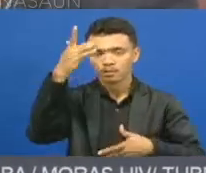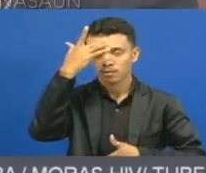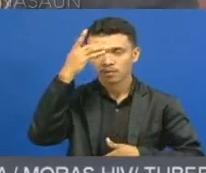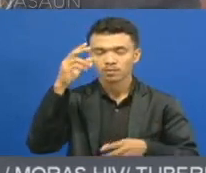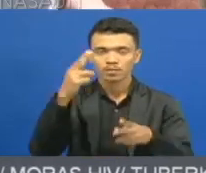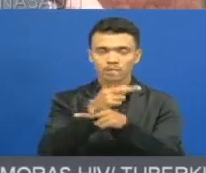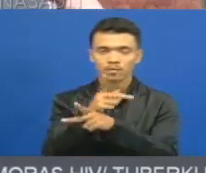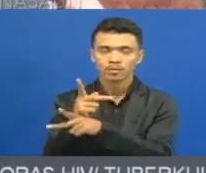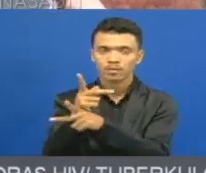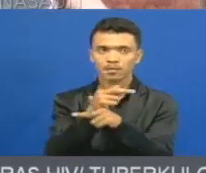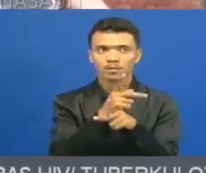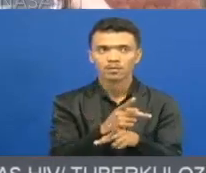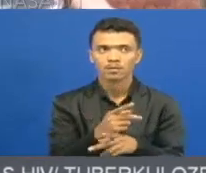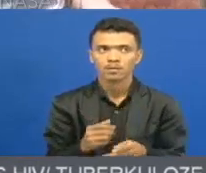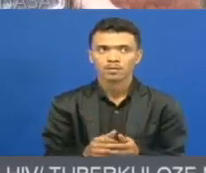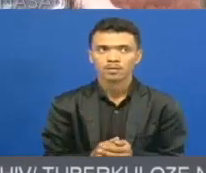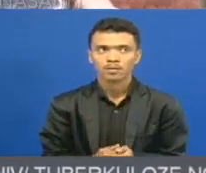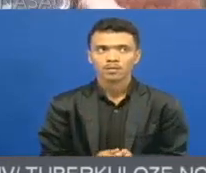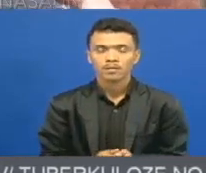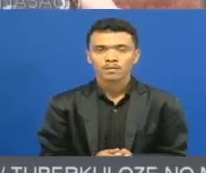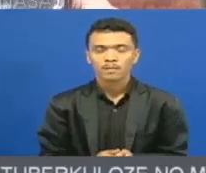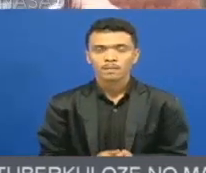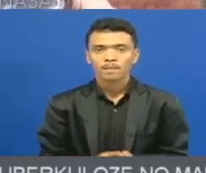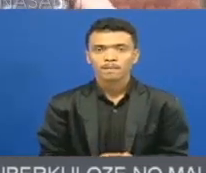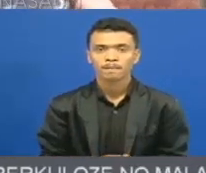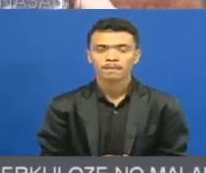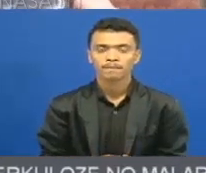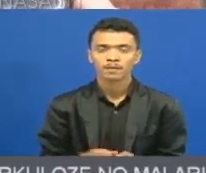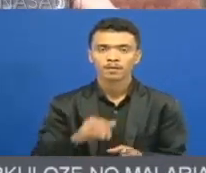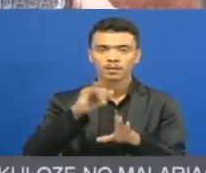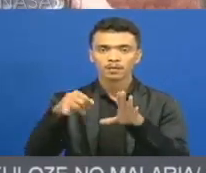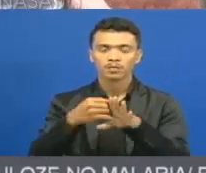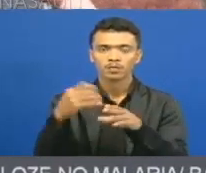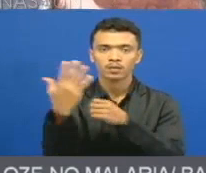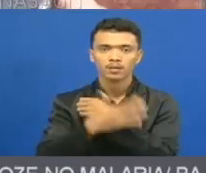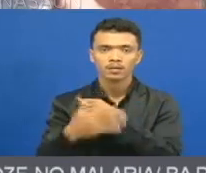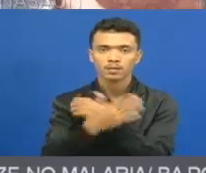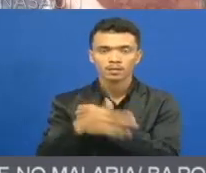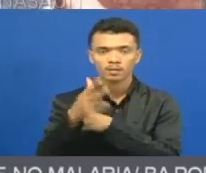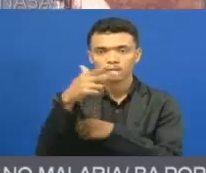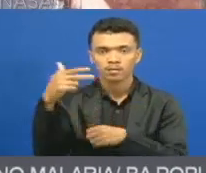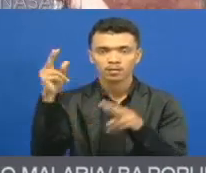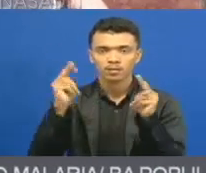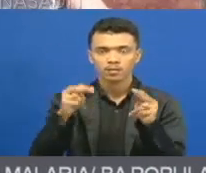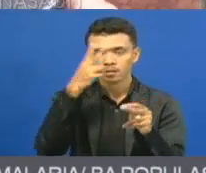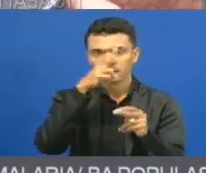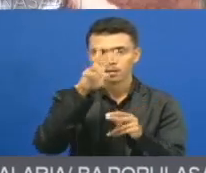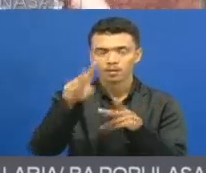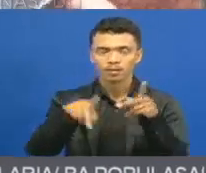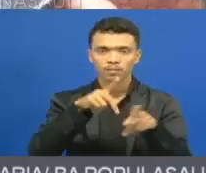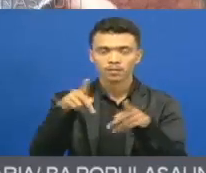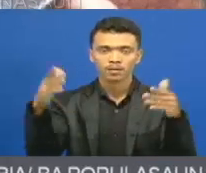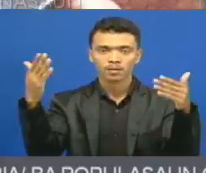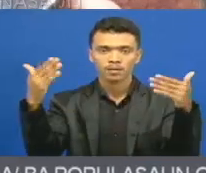prevene. Minha promoção de saúde trepado agora envolve a nação Indonésia. Tanto Lima tem haremos comunidade Sireia Fronteira. Então,